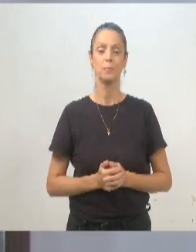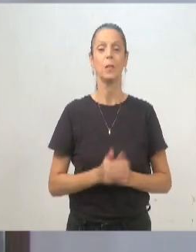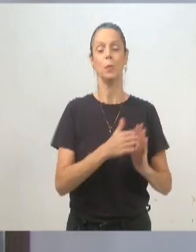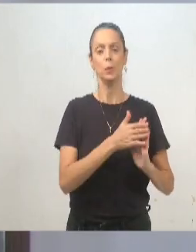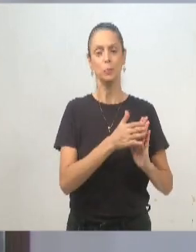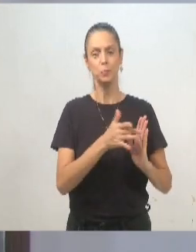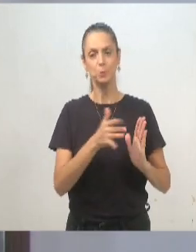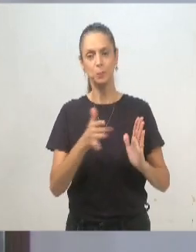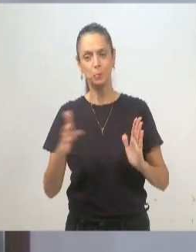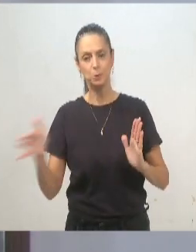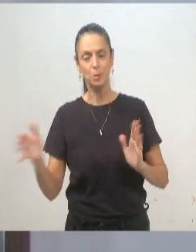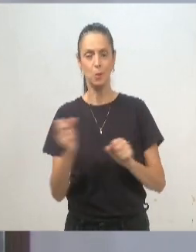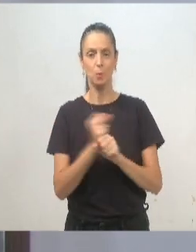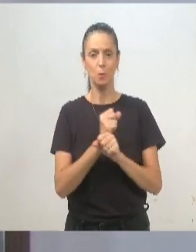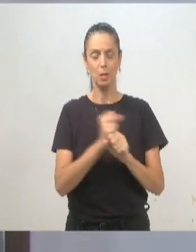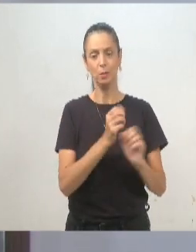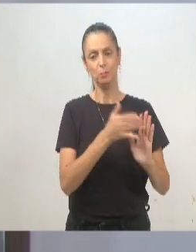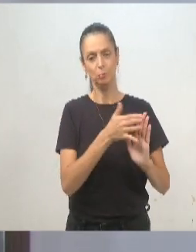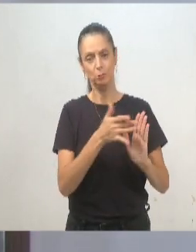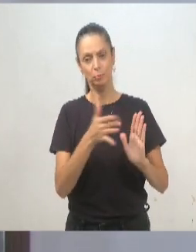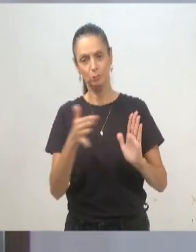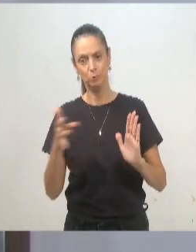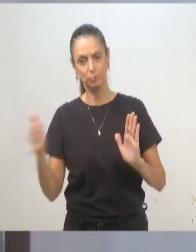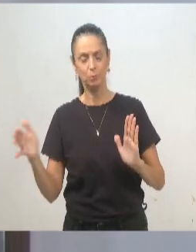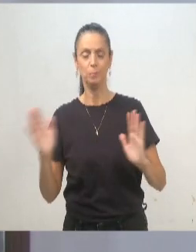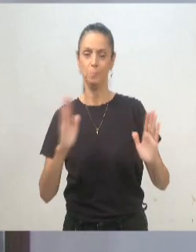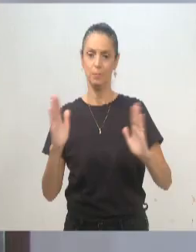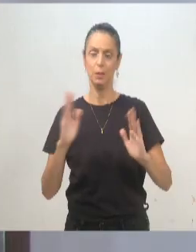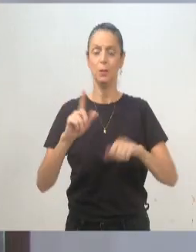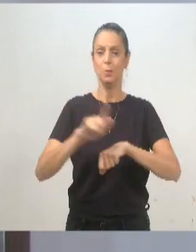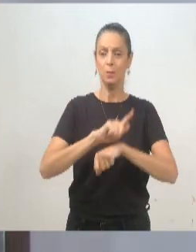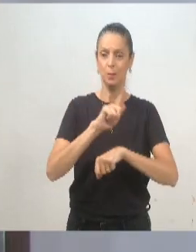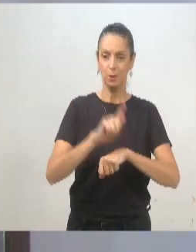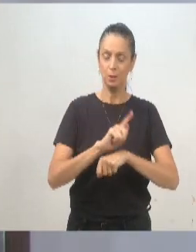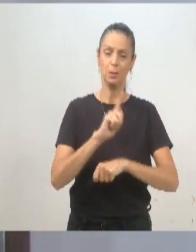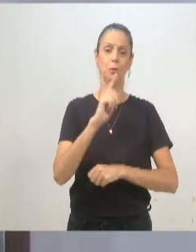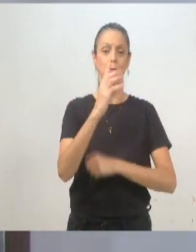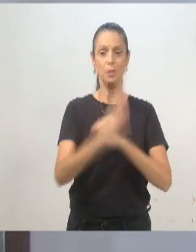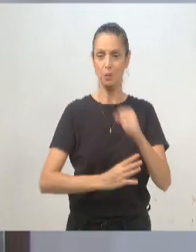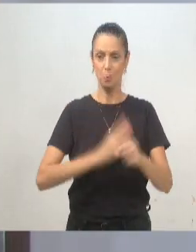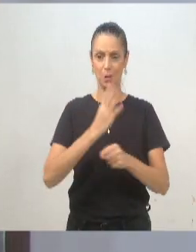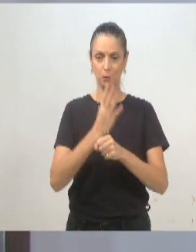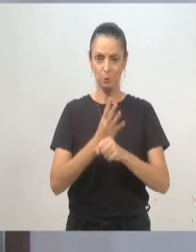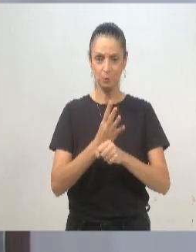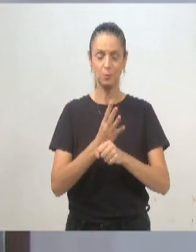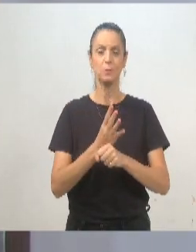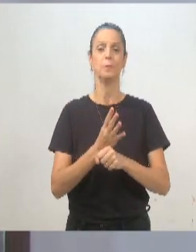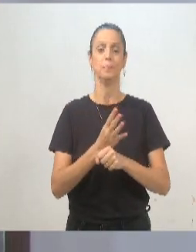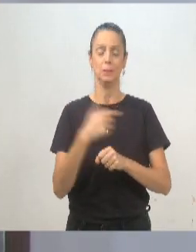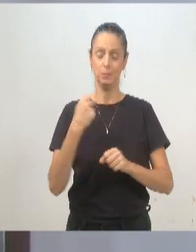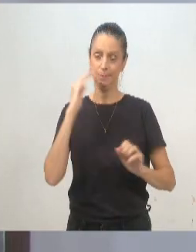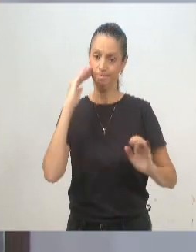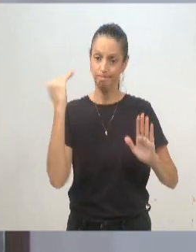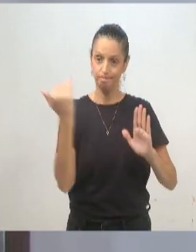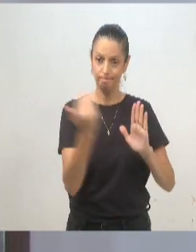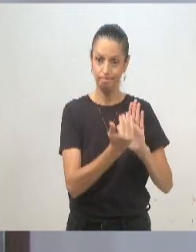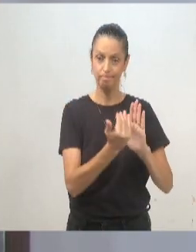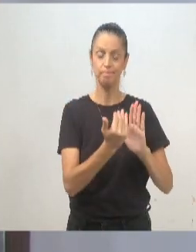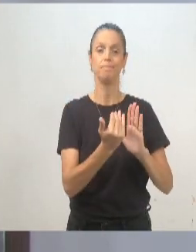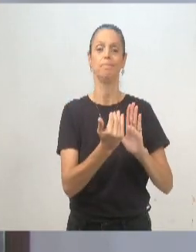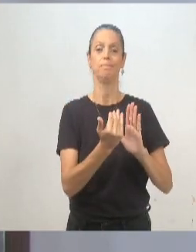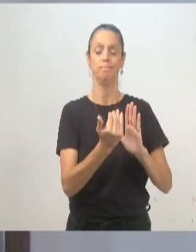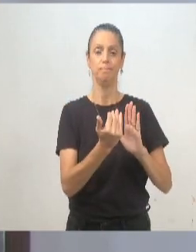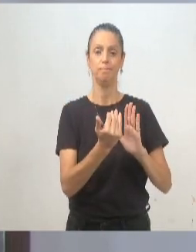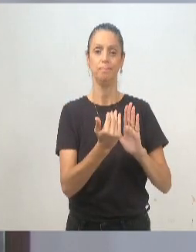o exercício, durante todo o tempo da gestão, ano após ano, o seu cumprimento, o seu